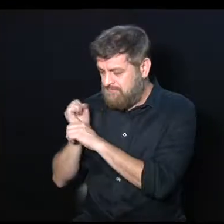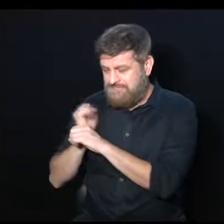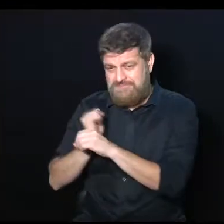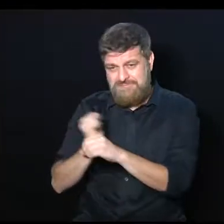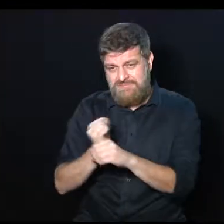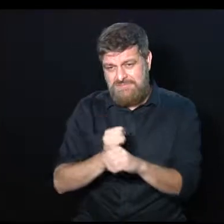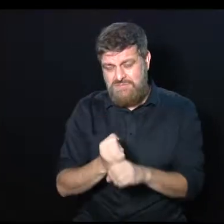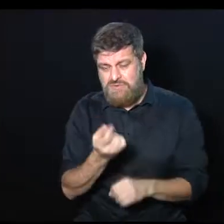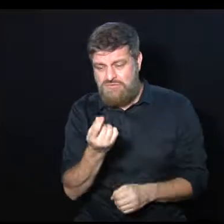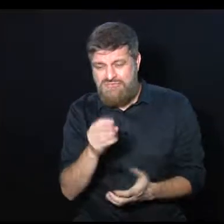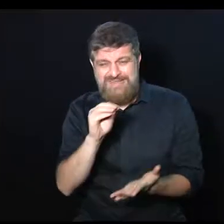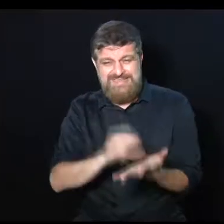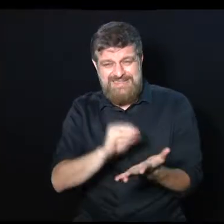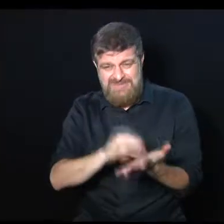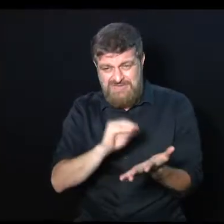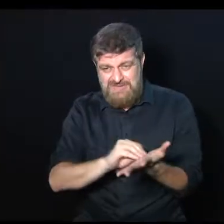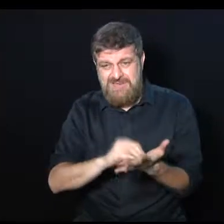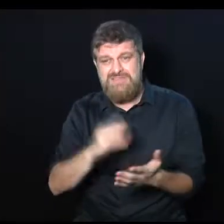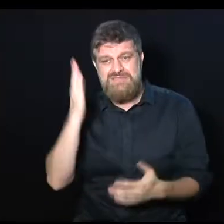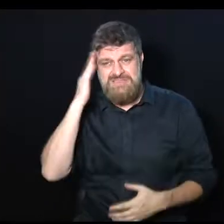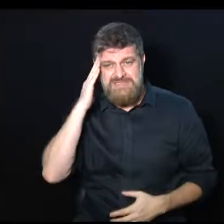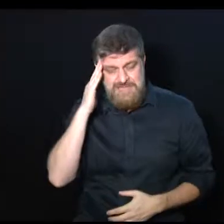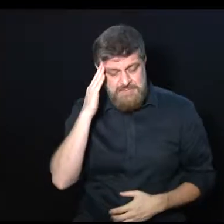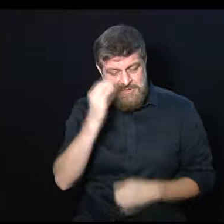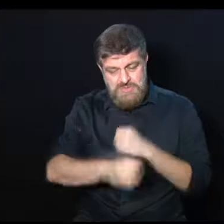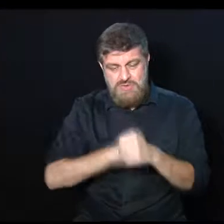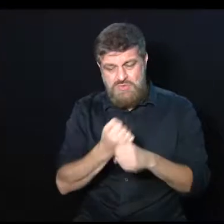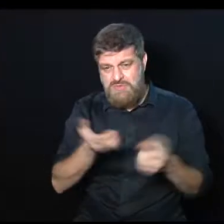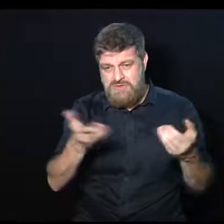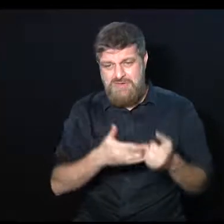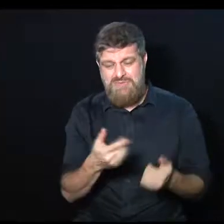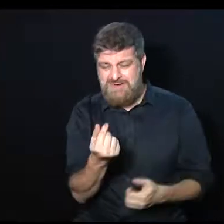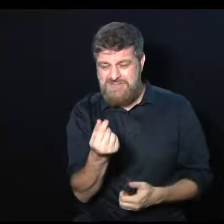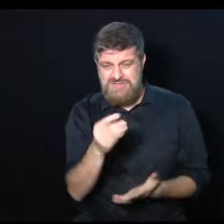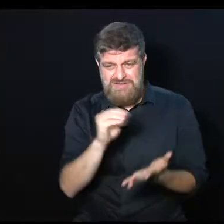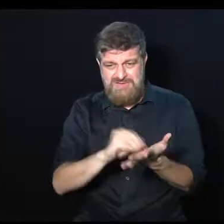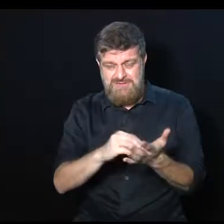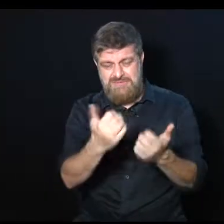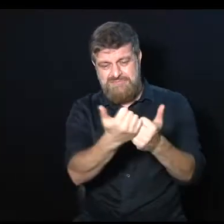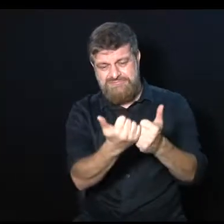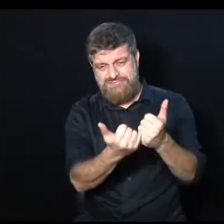crise financeira, que está piorando ainda mais agora esse último ano, com,